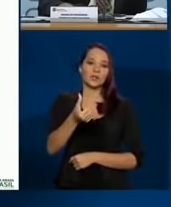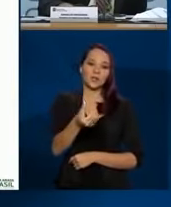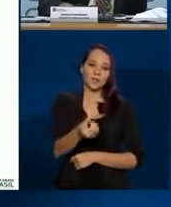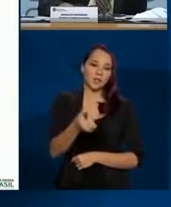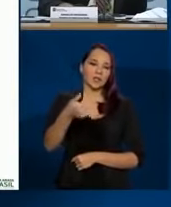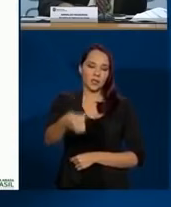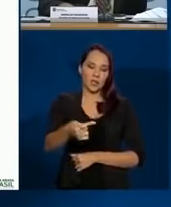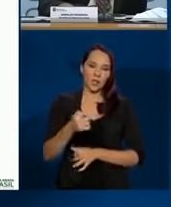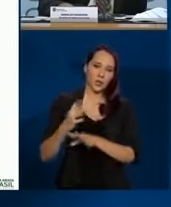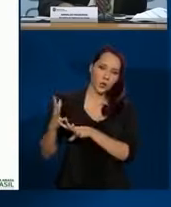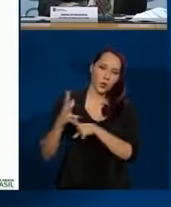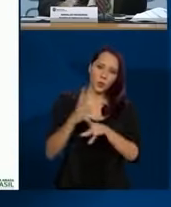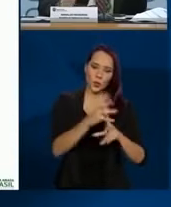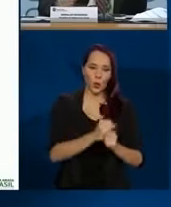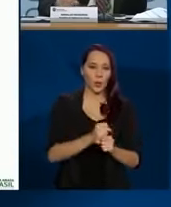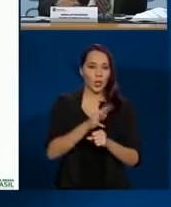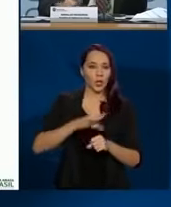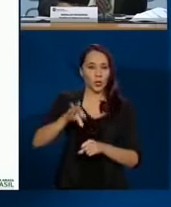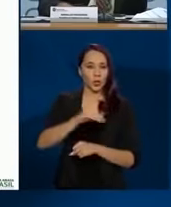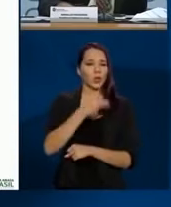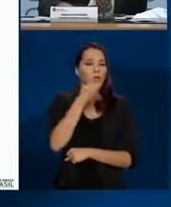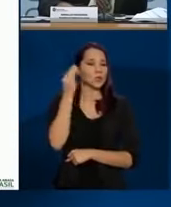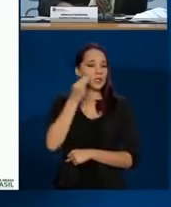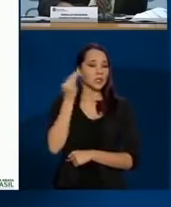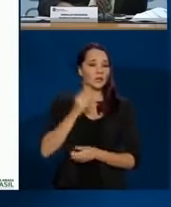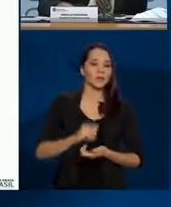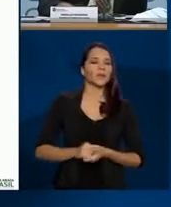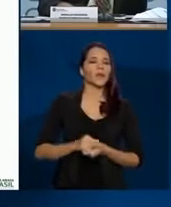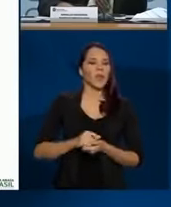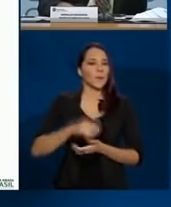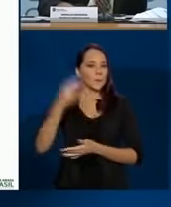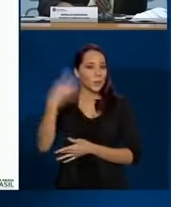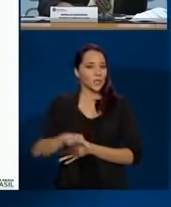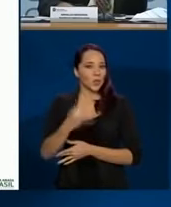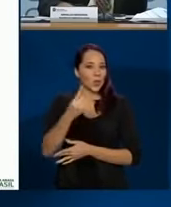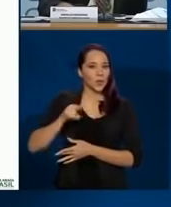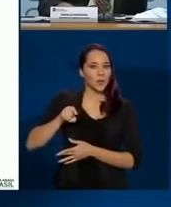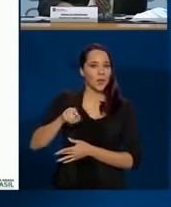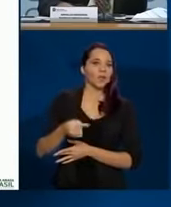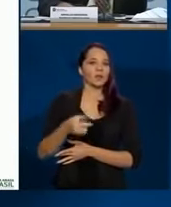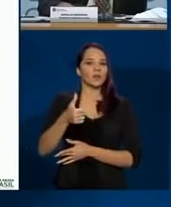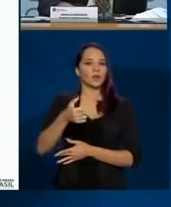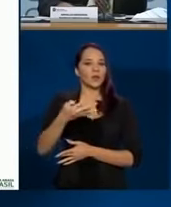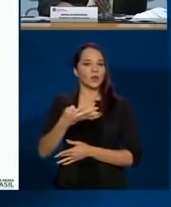3.316.667, né, destes, dos exames positivos,